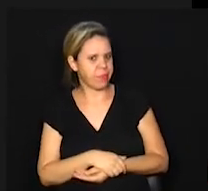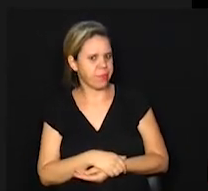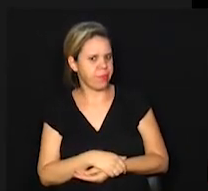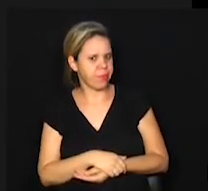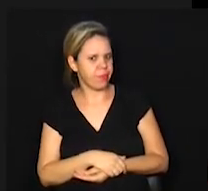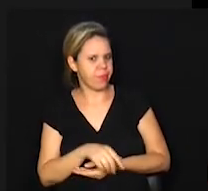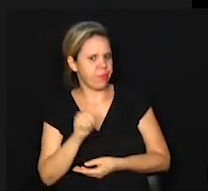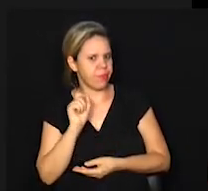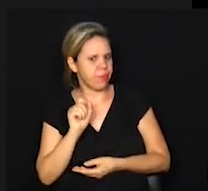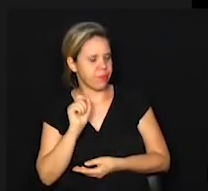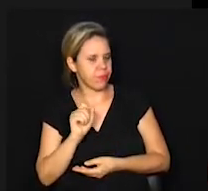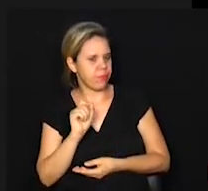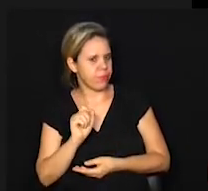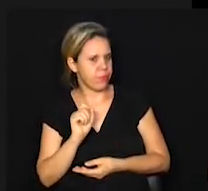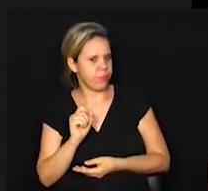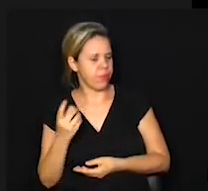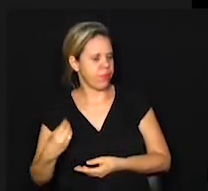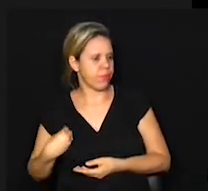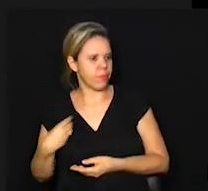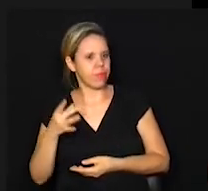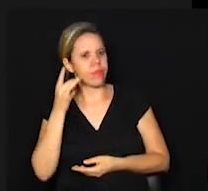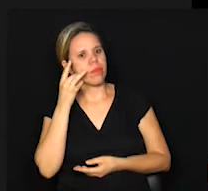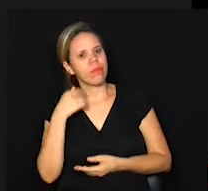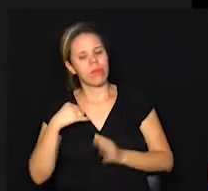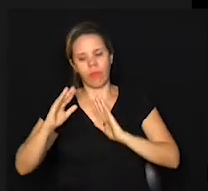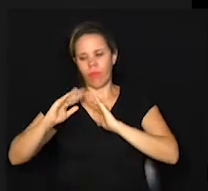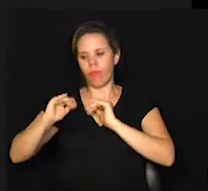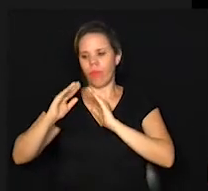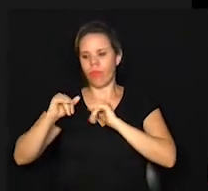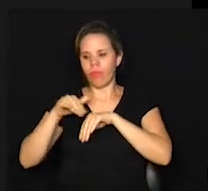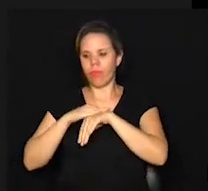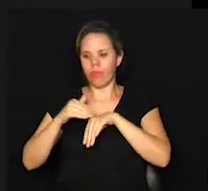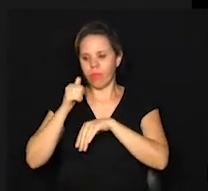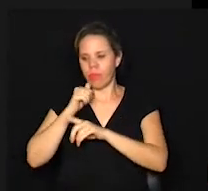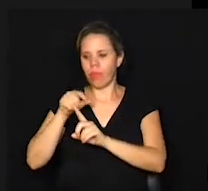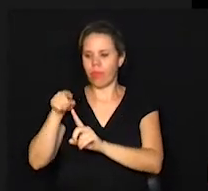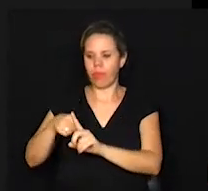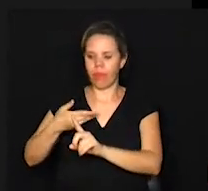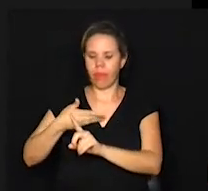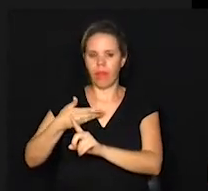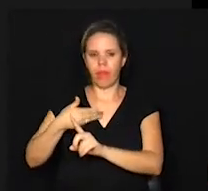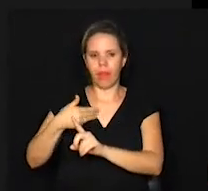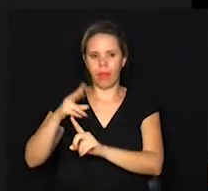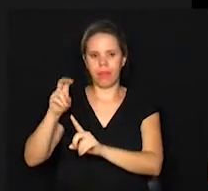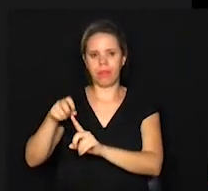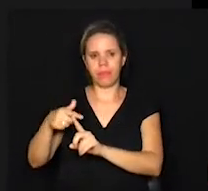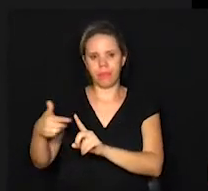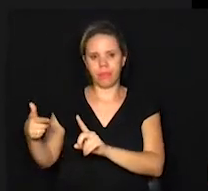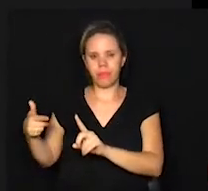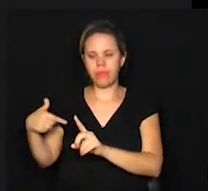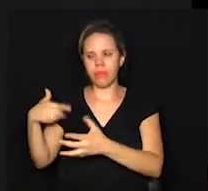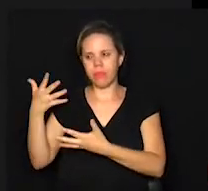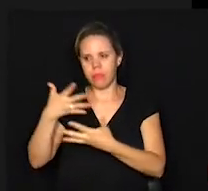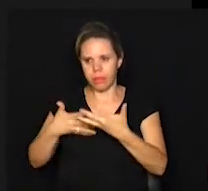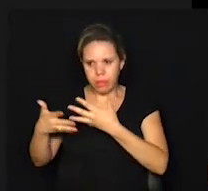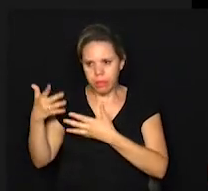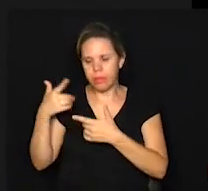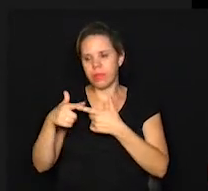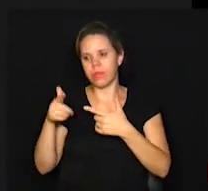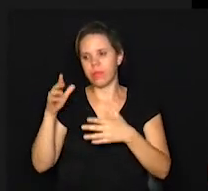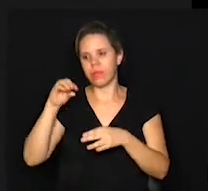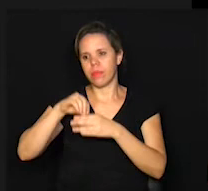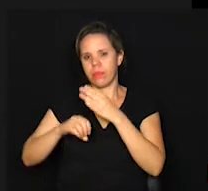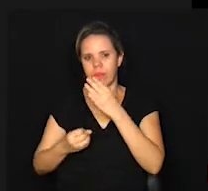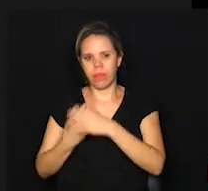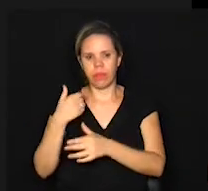que estavam lá me pediram para conversar com ela, né, a respeito dessa perturbação, né, e eu